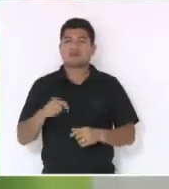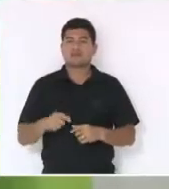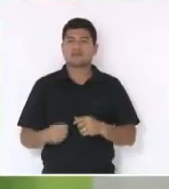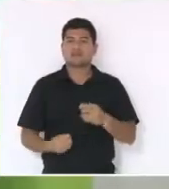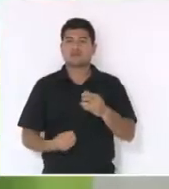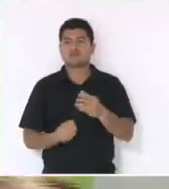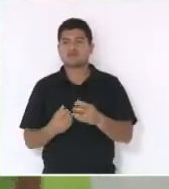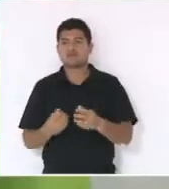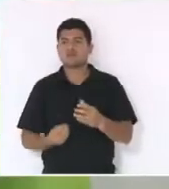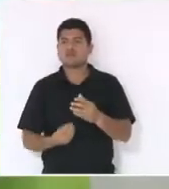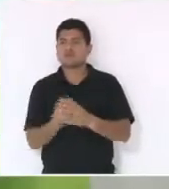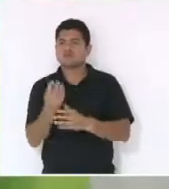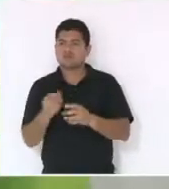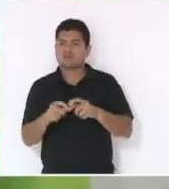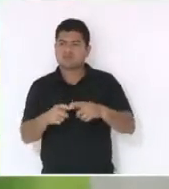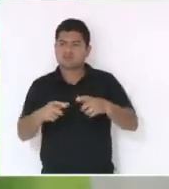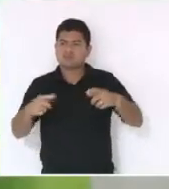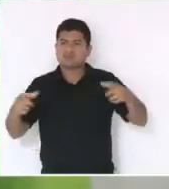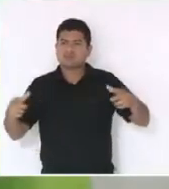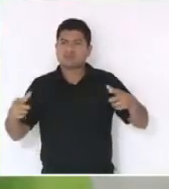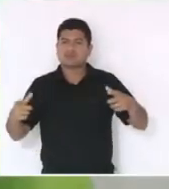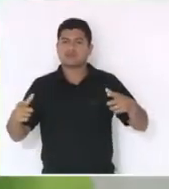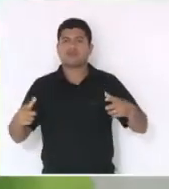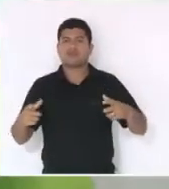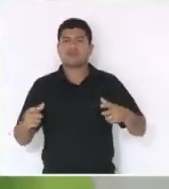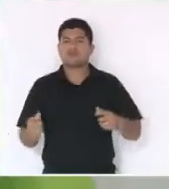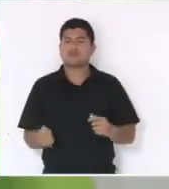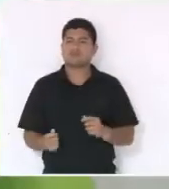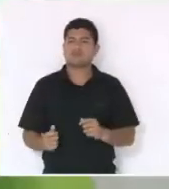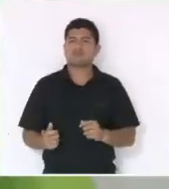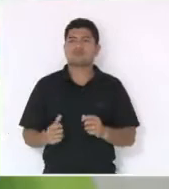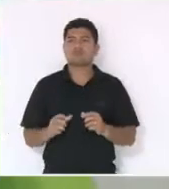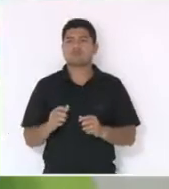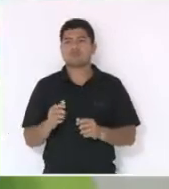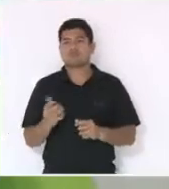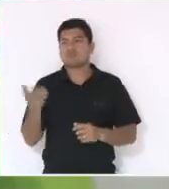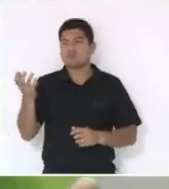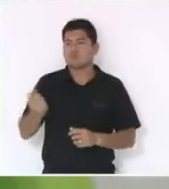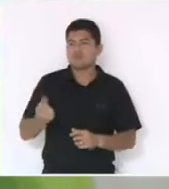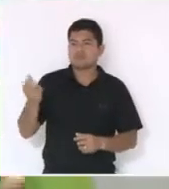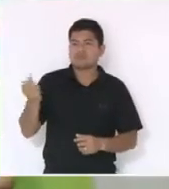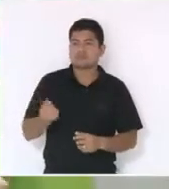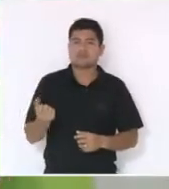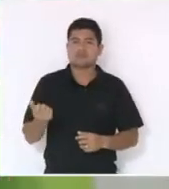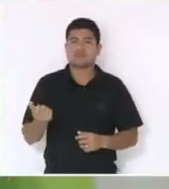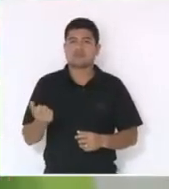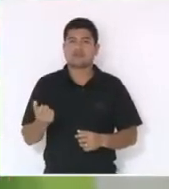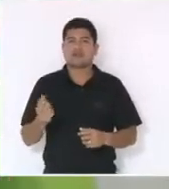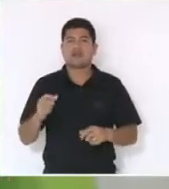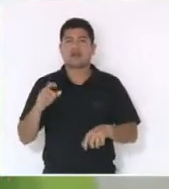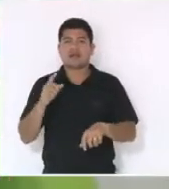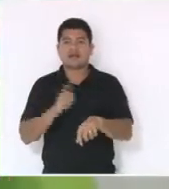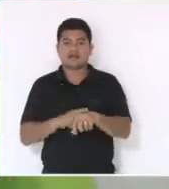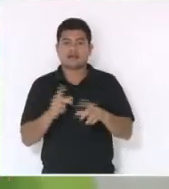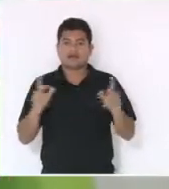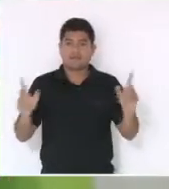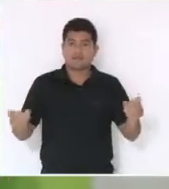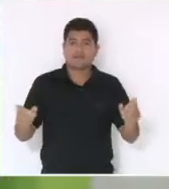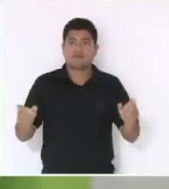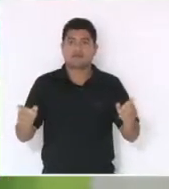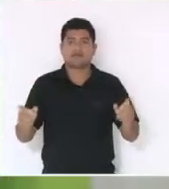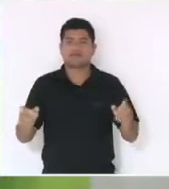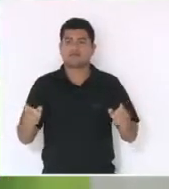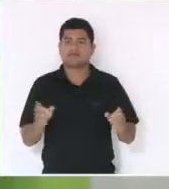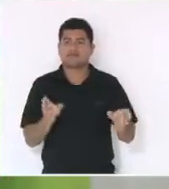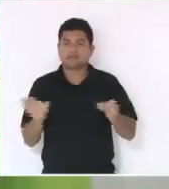promoções ou um número muito grande de aposentadorias na mesma data. Se você vem